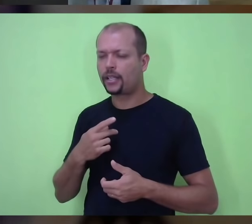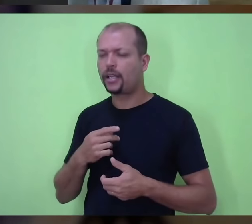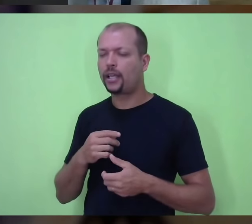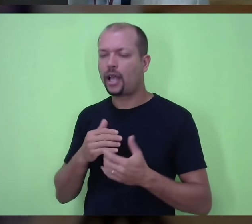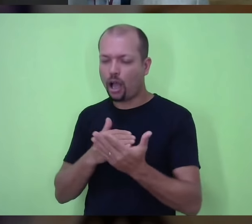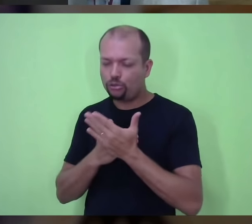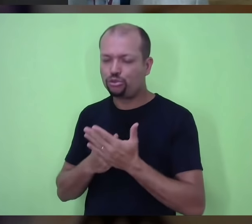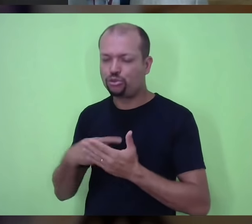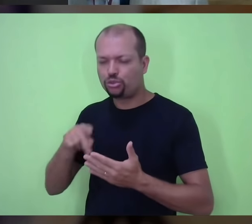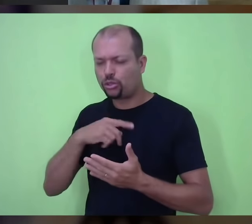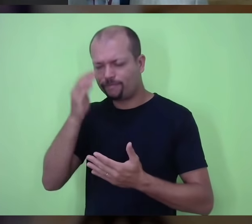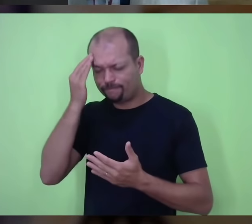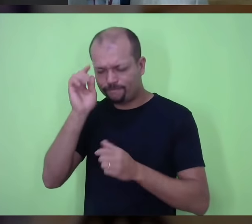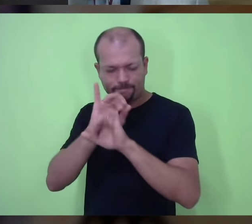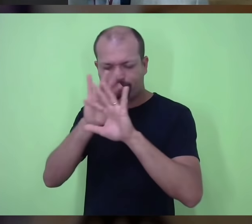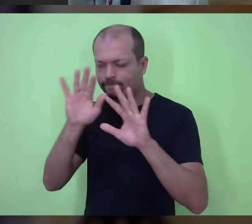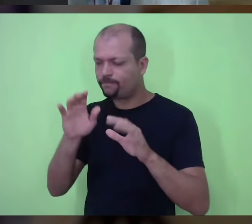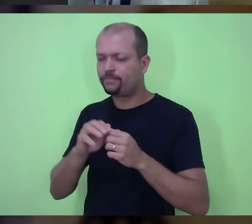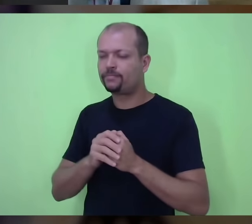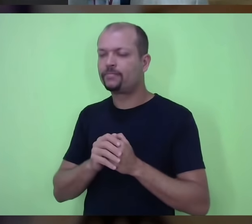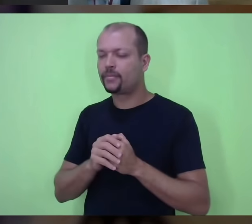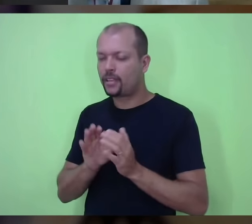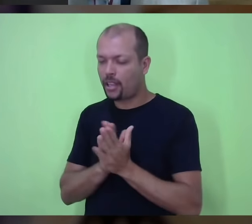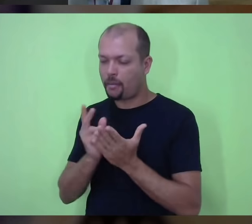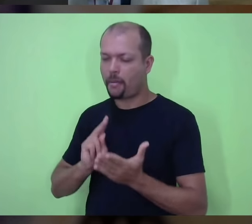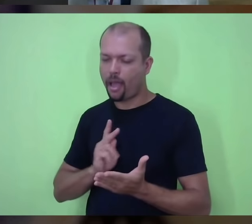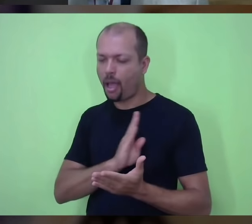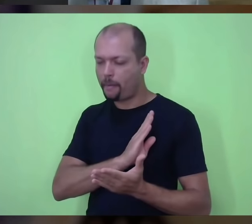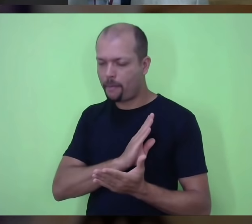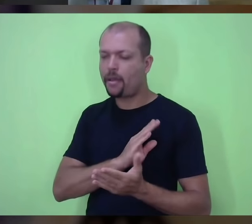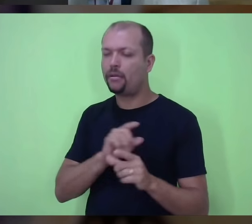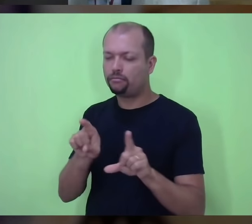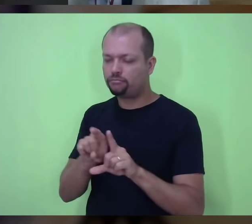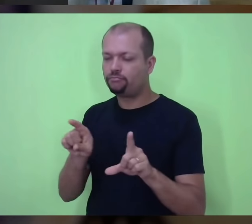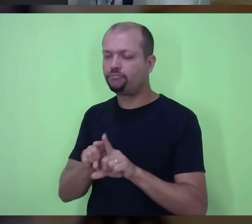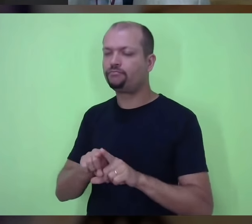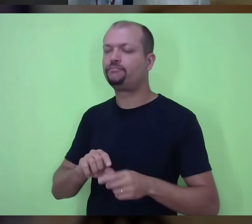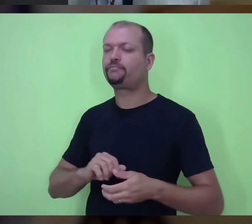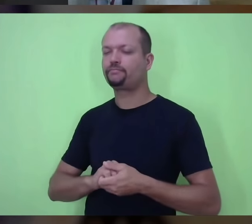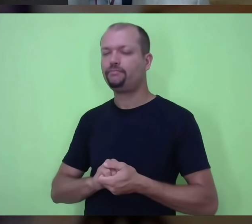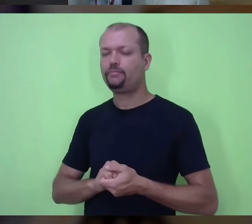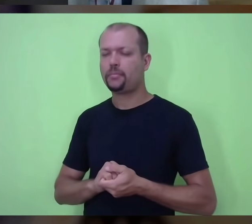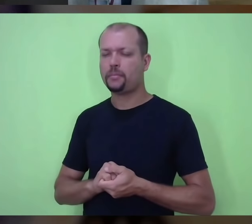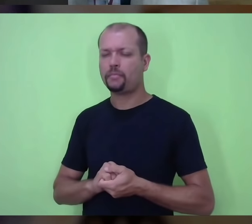desbravar algumas das camadas desse livro bíblico riquíssimo, que é o livro de Hebreus.